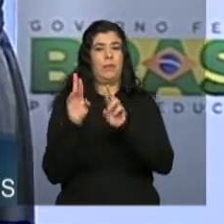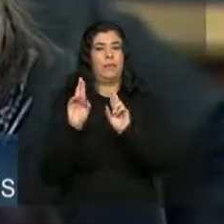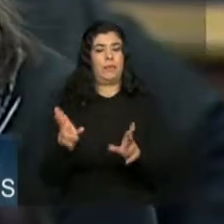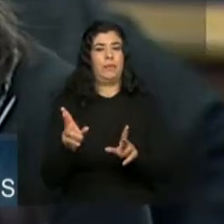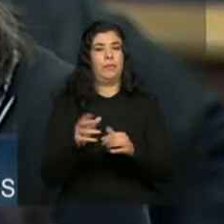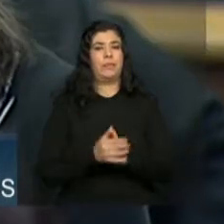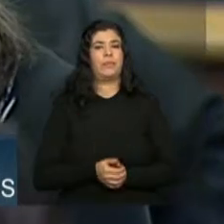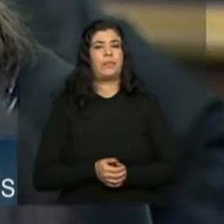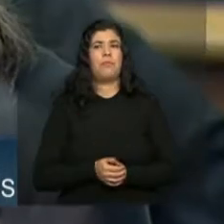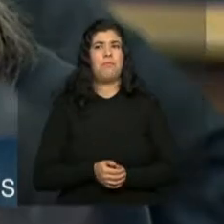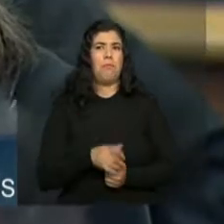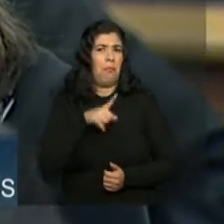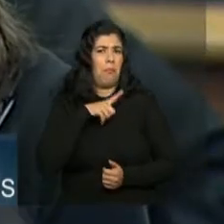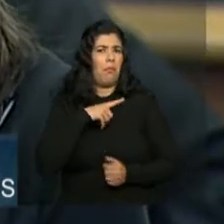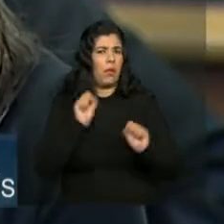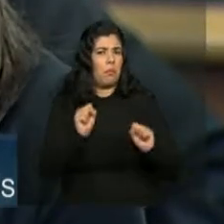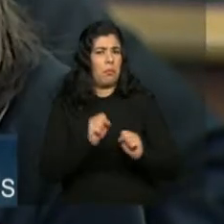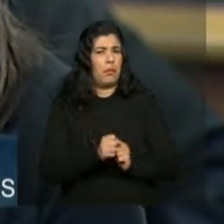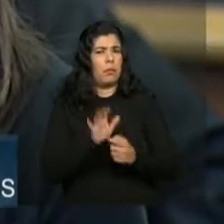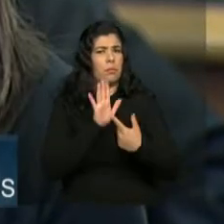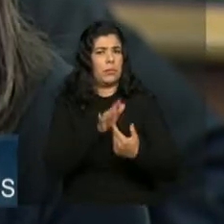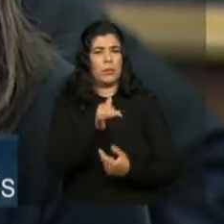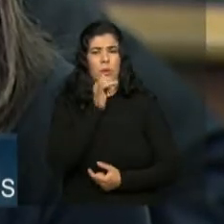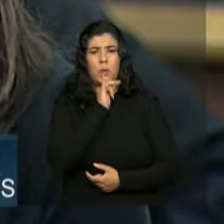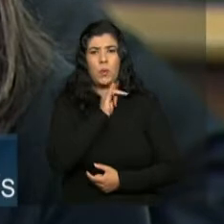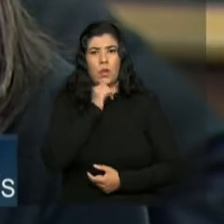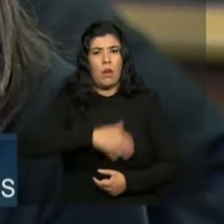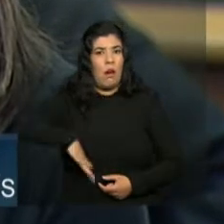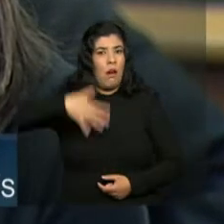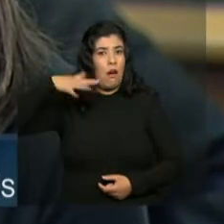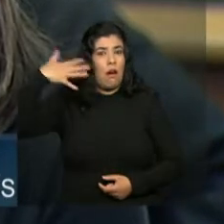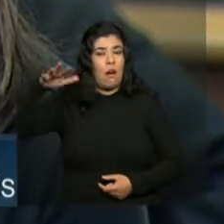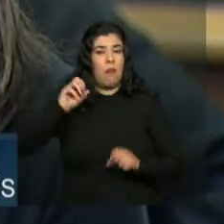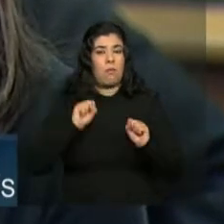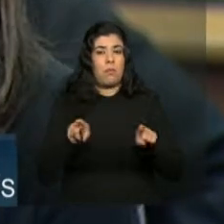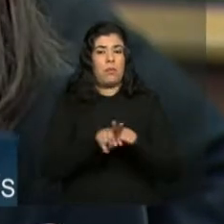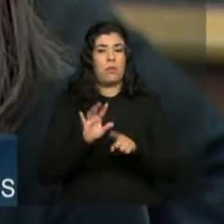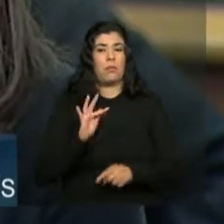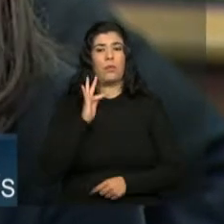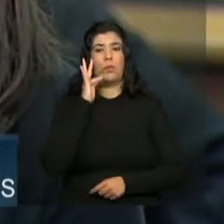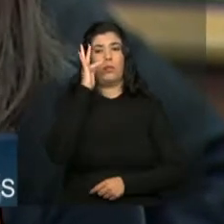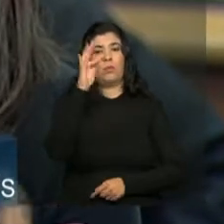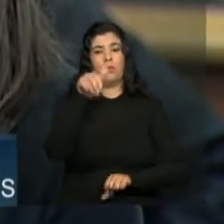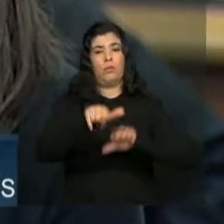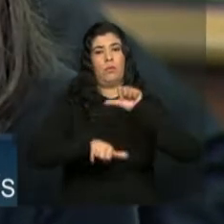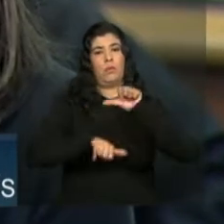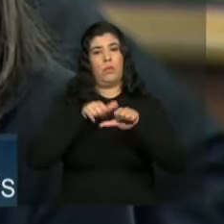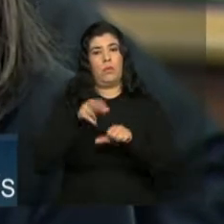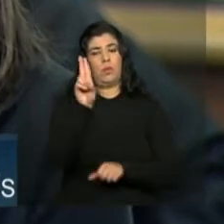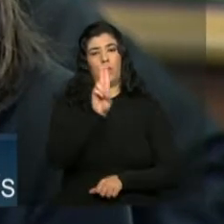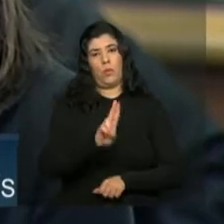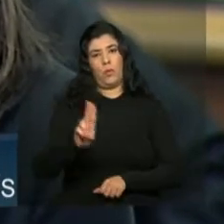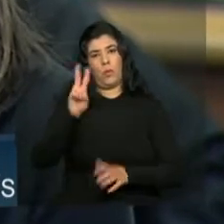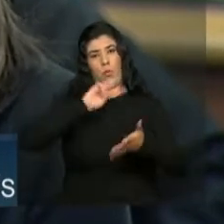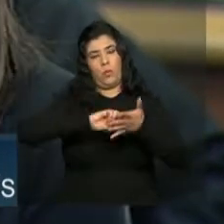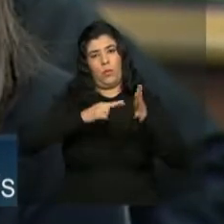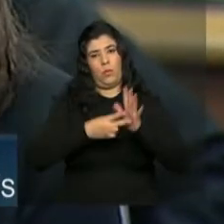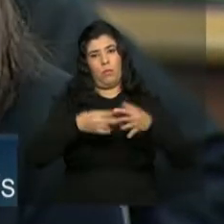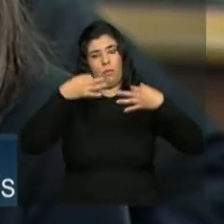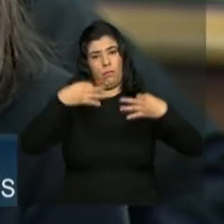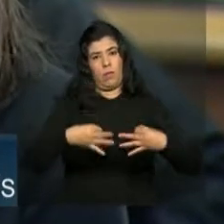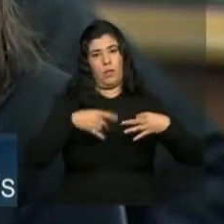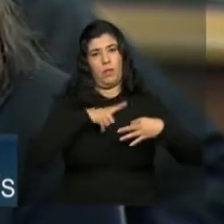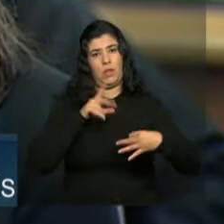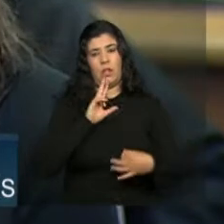Eles teriam algum exemplo de um medicamento que hoje é muito caro e que pode ter uma e que tem uso bastante significativo